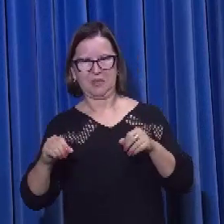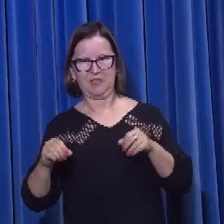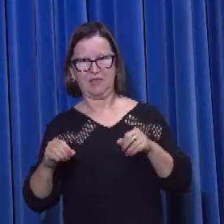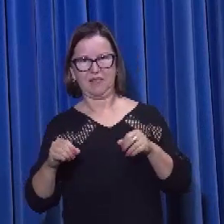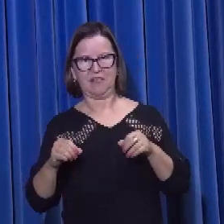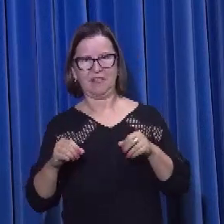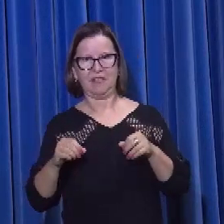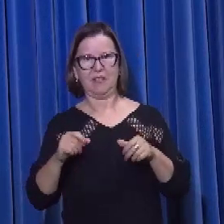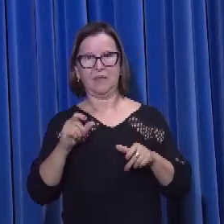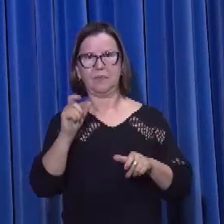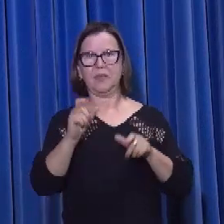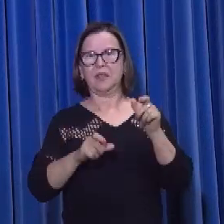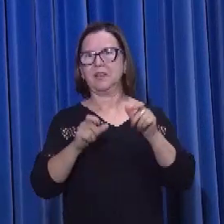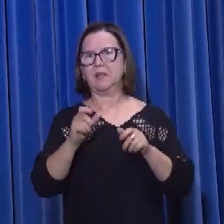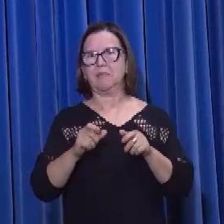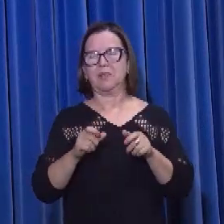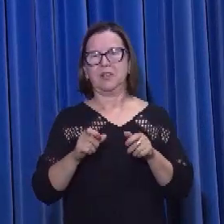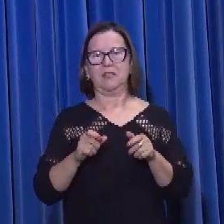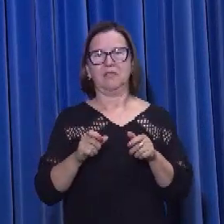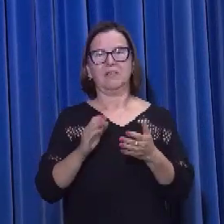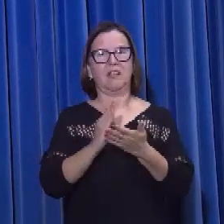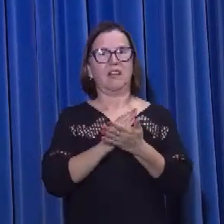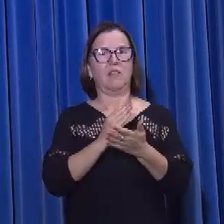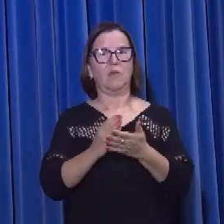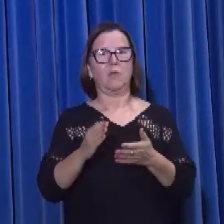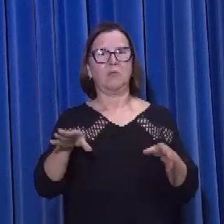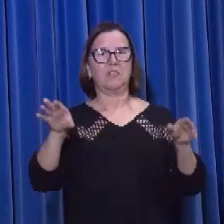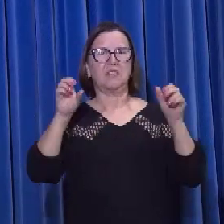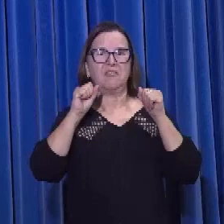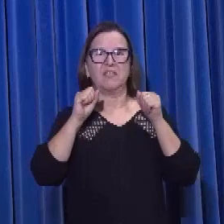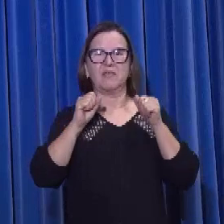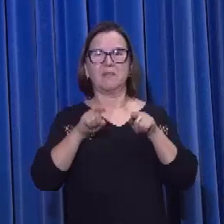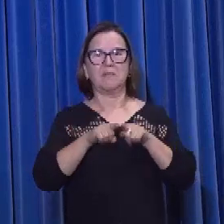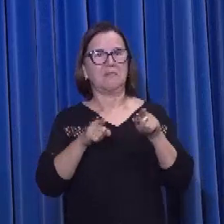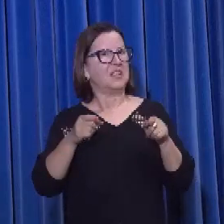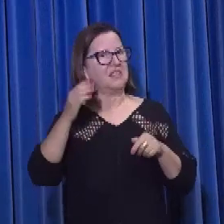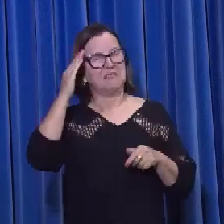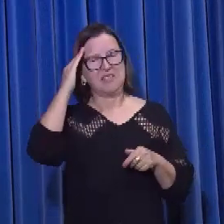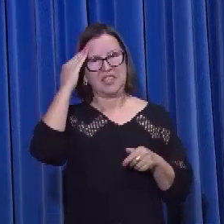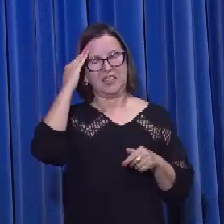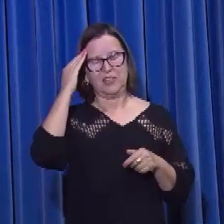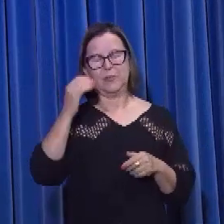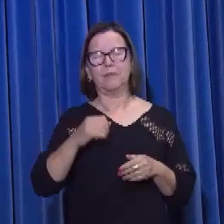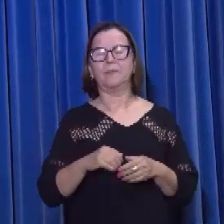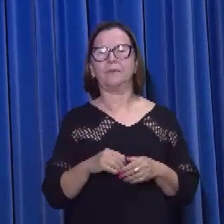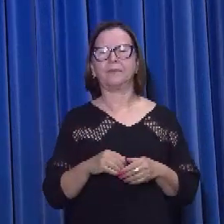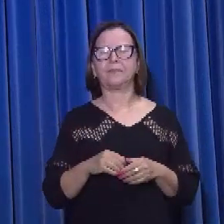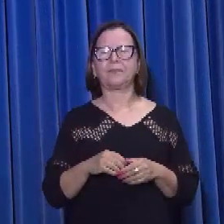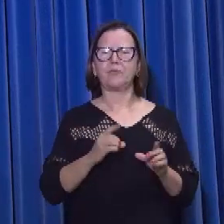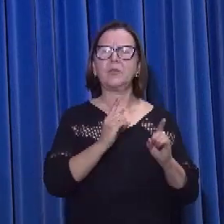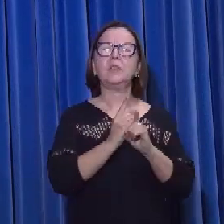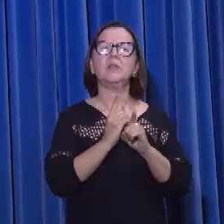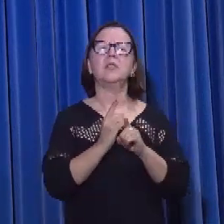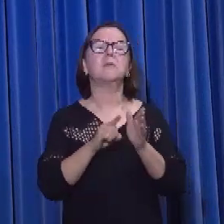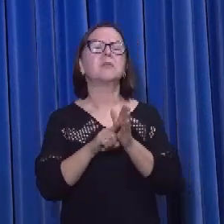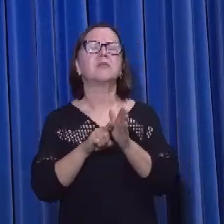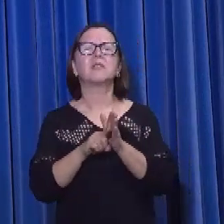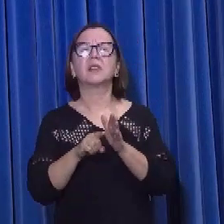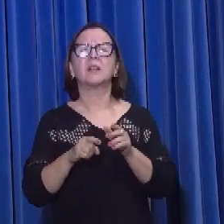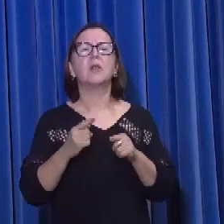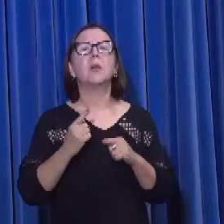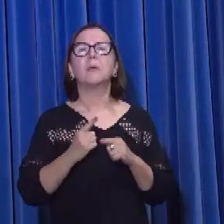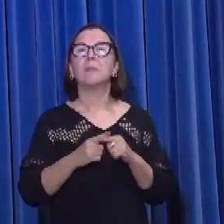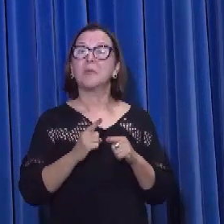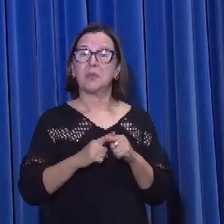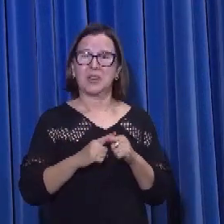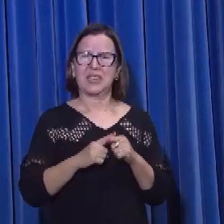ficaram inquietos e perguntaram para Jesus, por que o Senhor fala em parábolas? E Jesus disse, a vós é